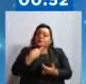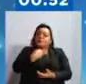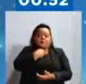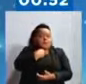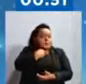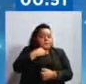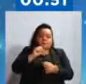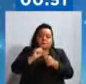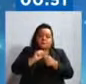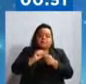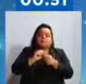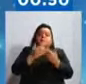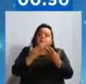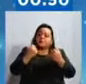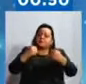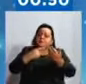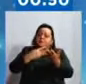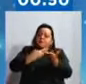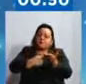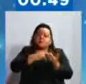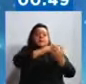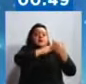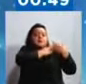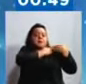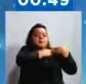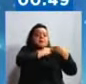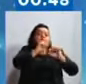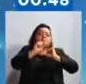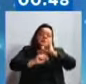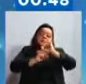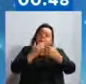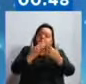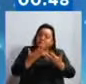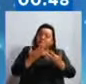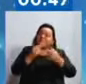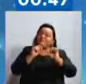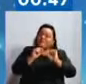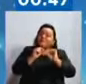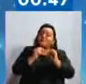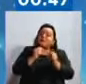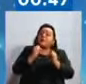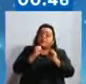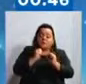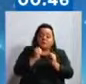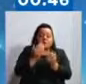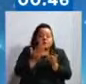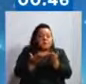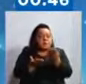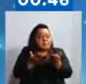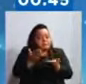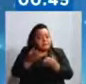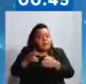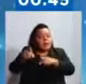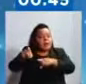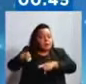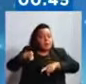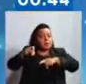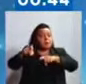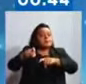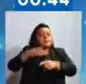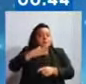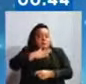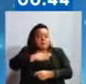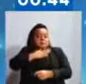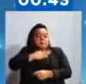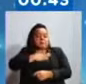Nosso orçamento provavelmente vai ter uma queda na arrecadação. O que nós iremos fazer é fomentar realmente a agricultura. Eu serei o prefeito do